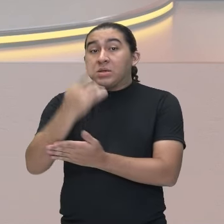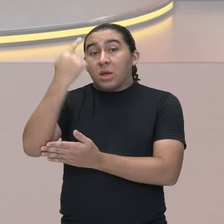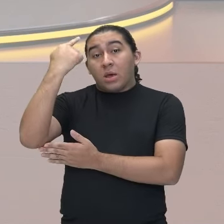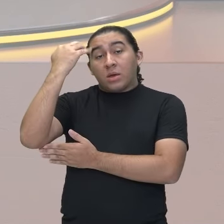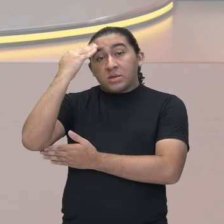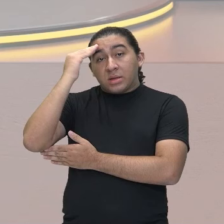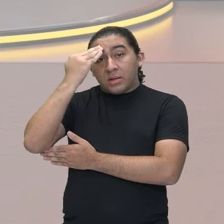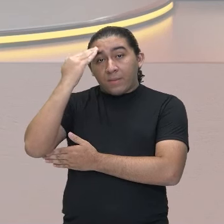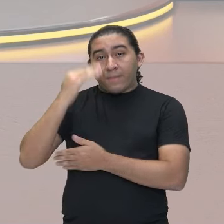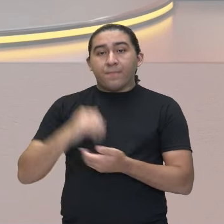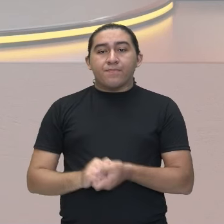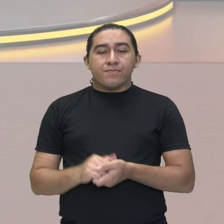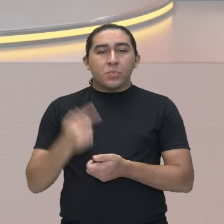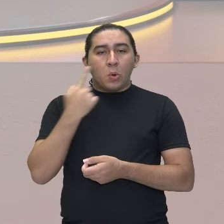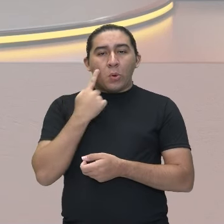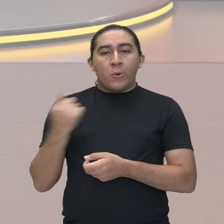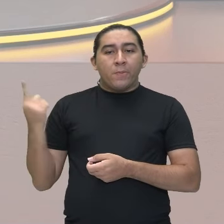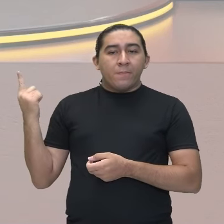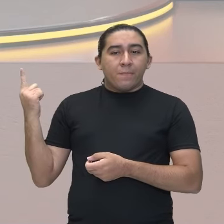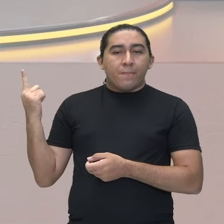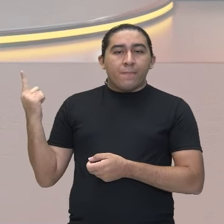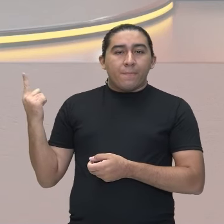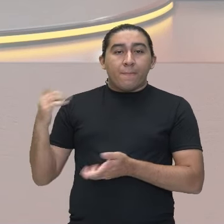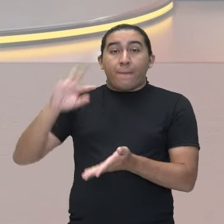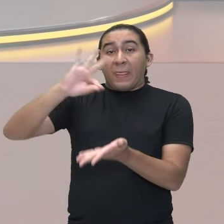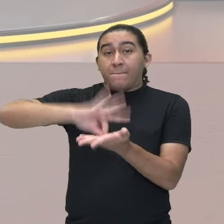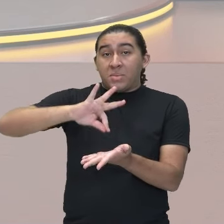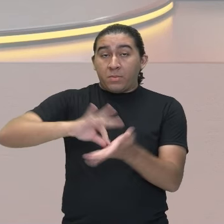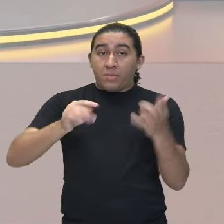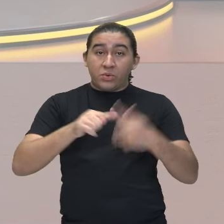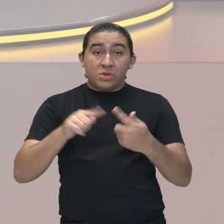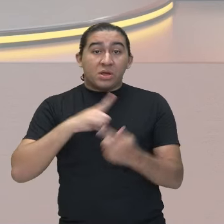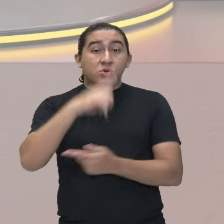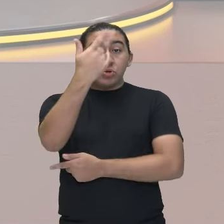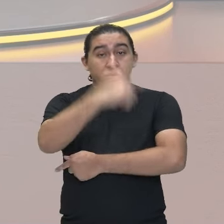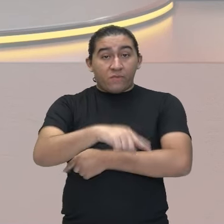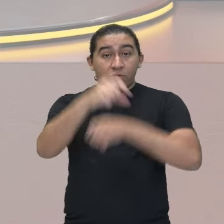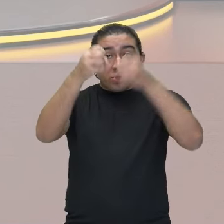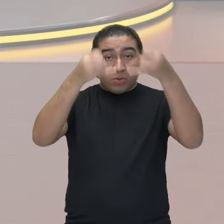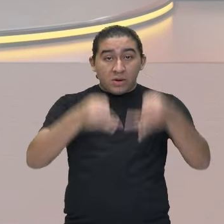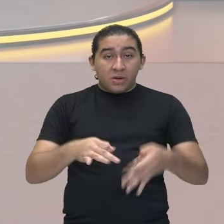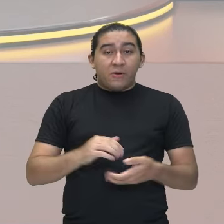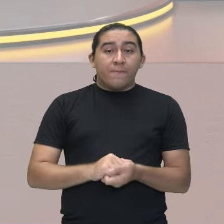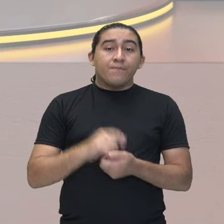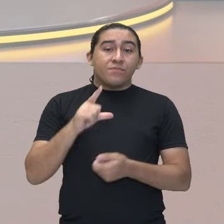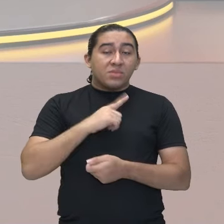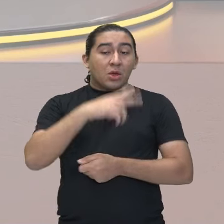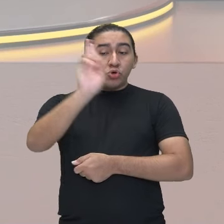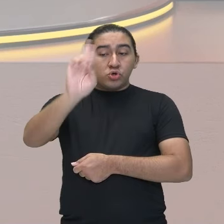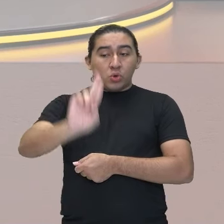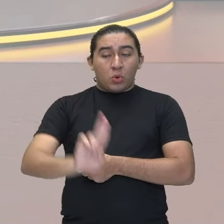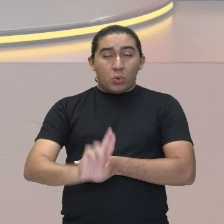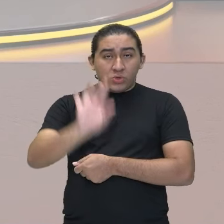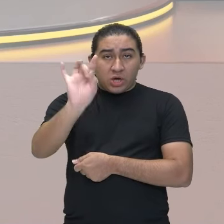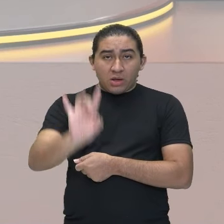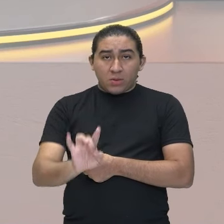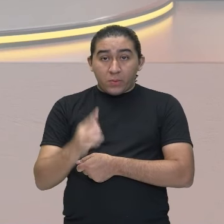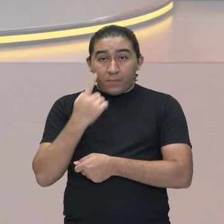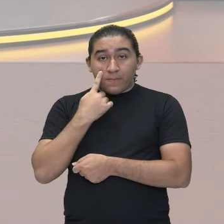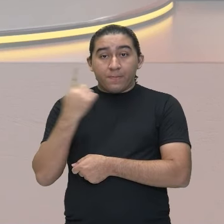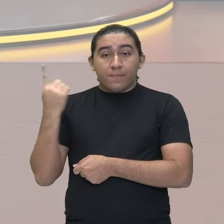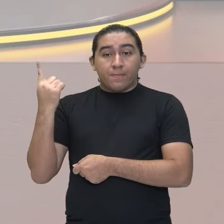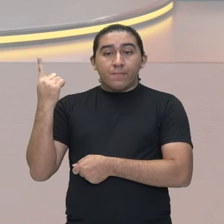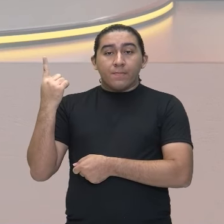Volta para o nosso mapa aqui. Volta para o nosso mapinha, porque aí nós temos mais uma vez, olha, Tales, Anaximandro, Anaxímedes, lá